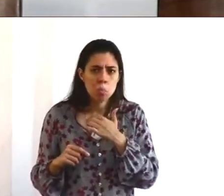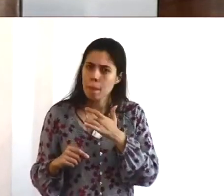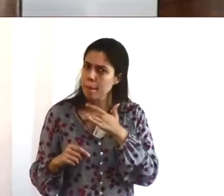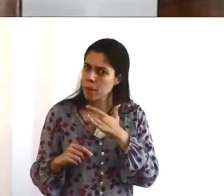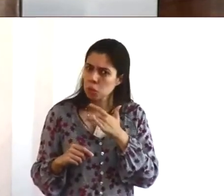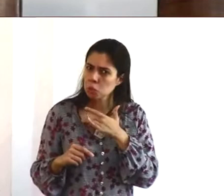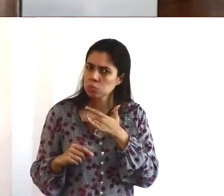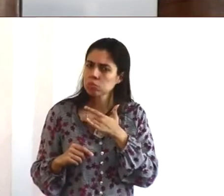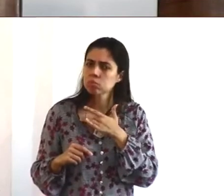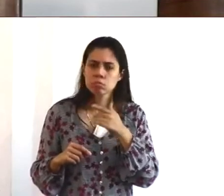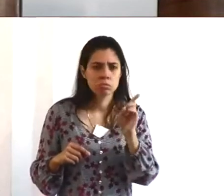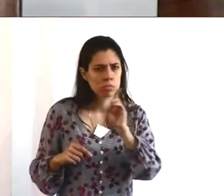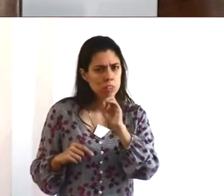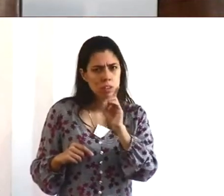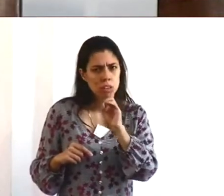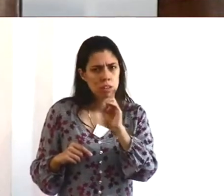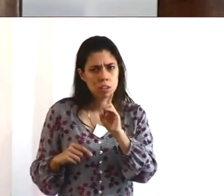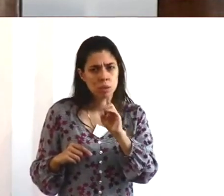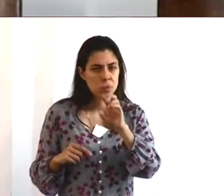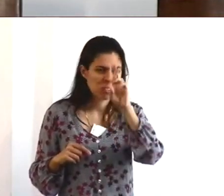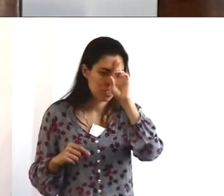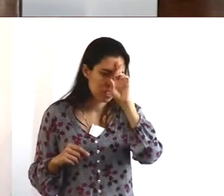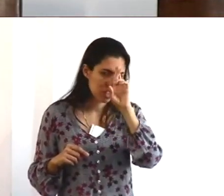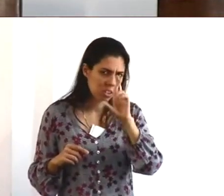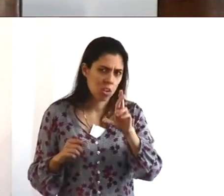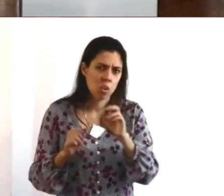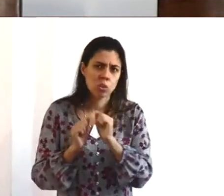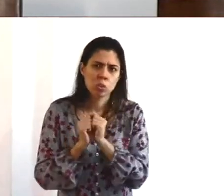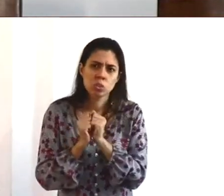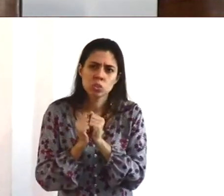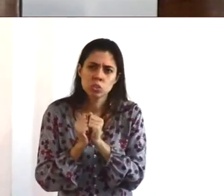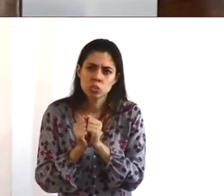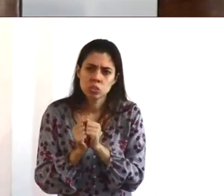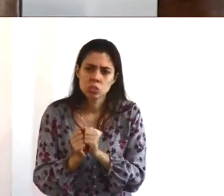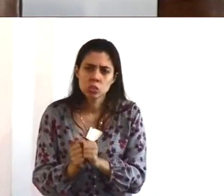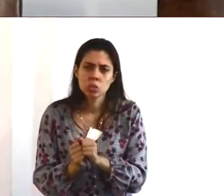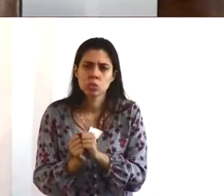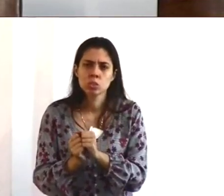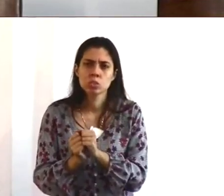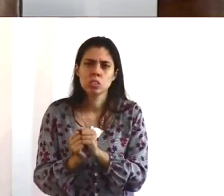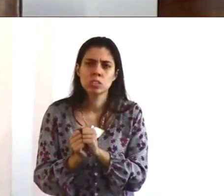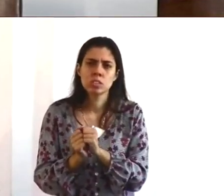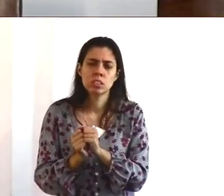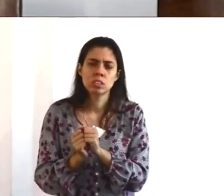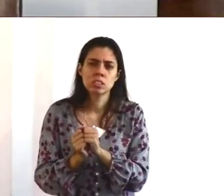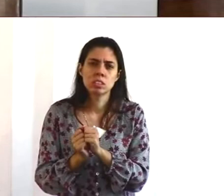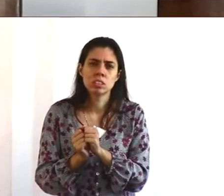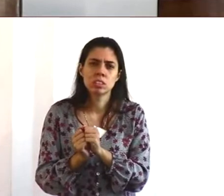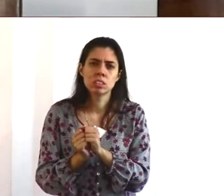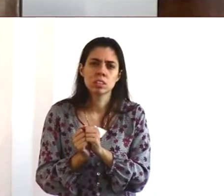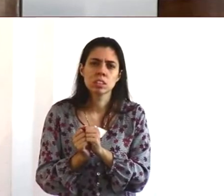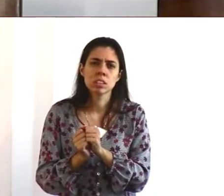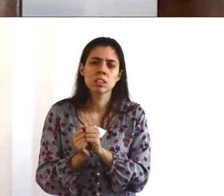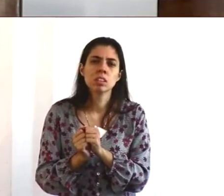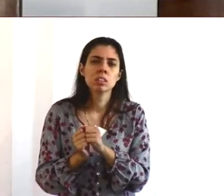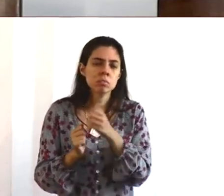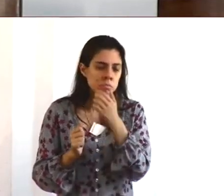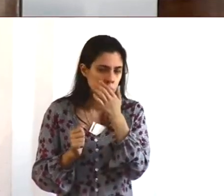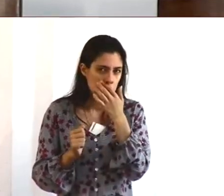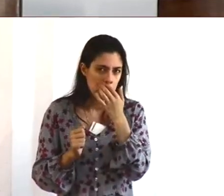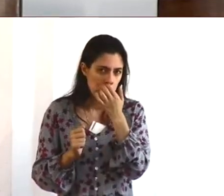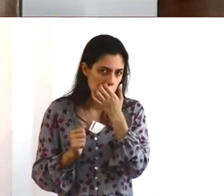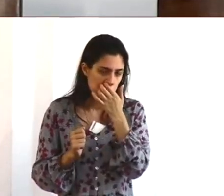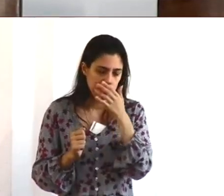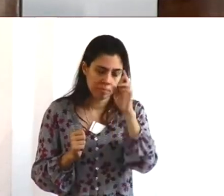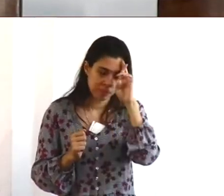temer, porque o Senhor está comigo. Eu não preciso abalar-me, porque o